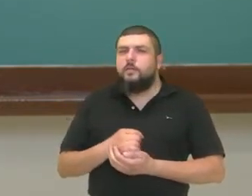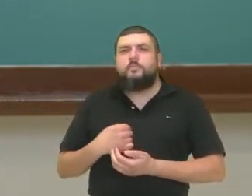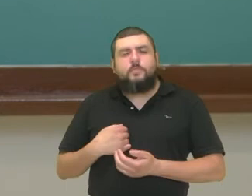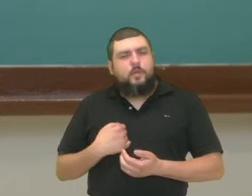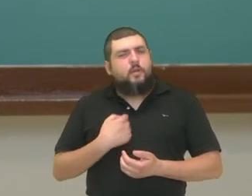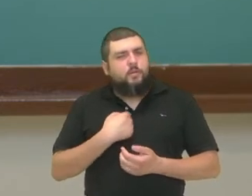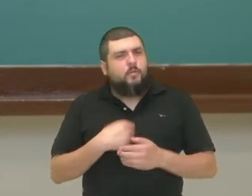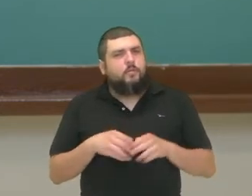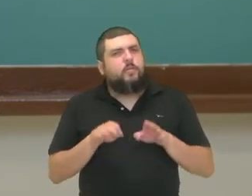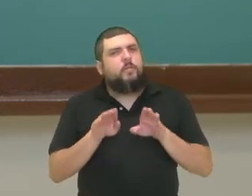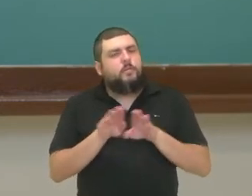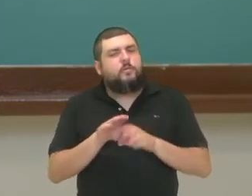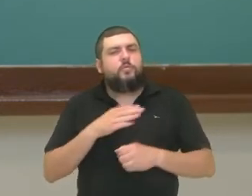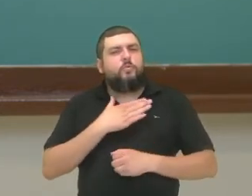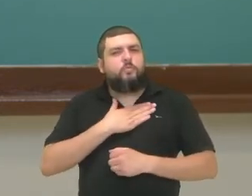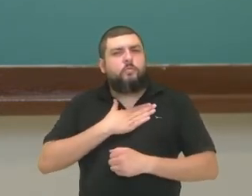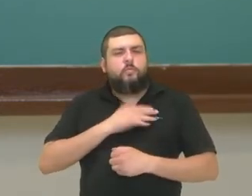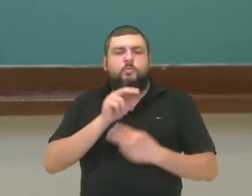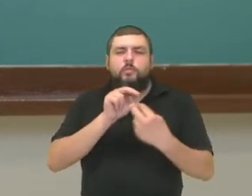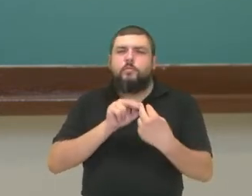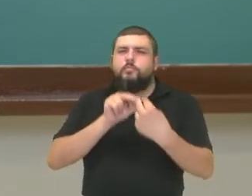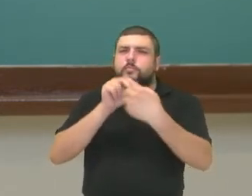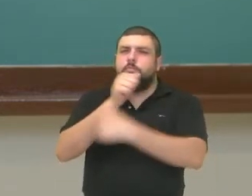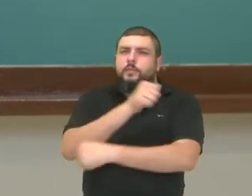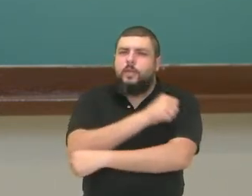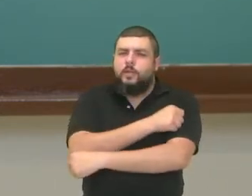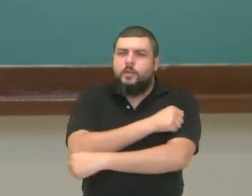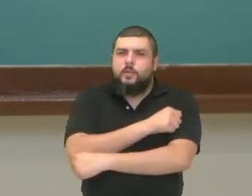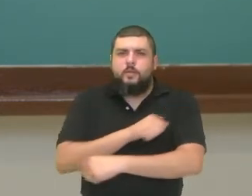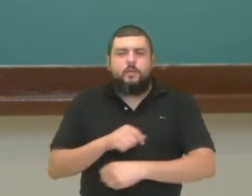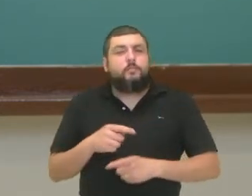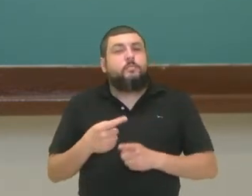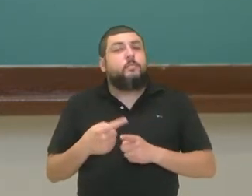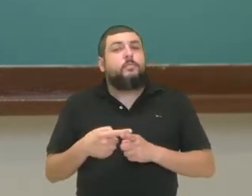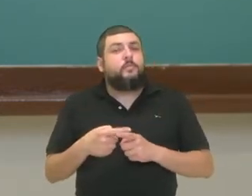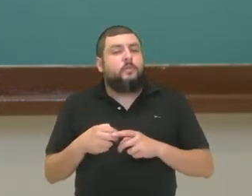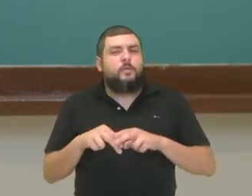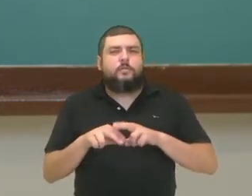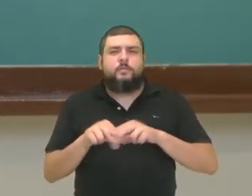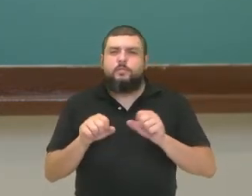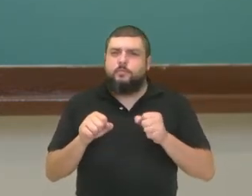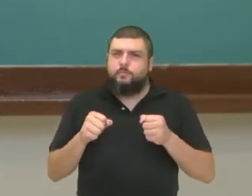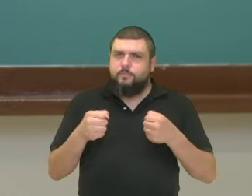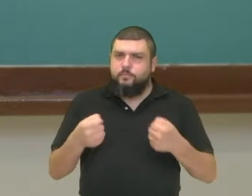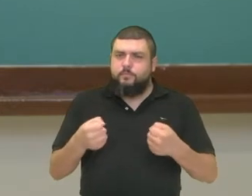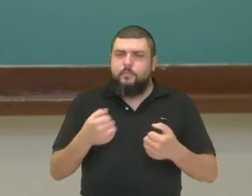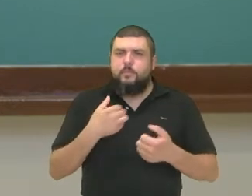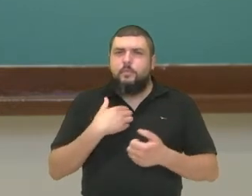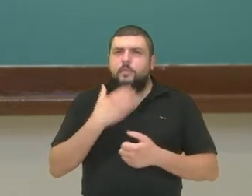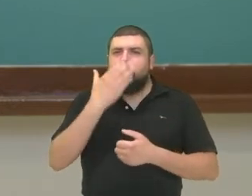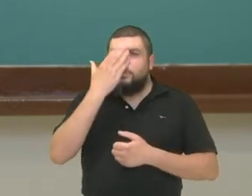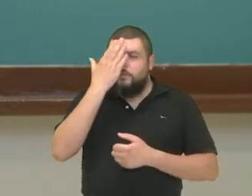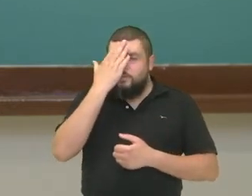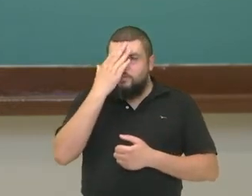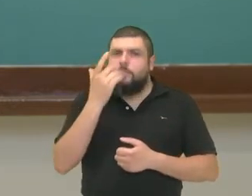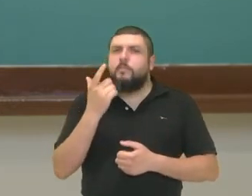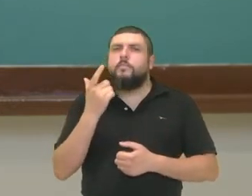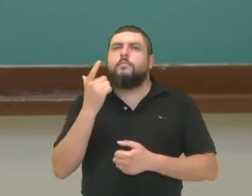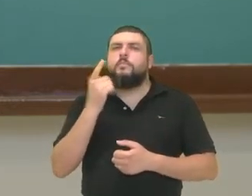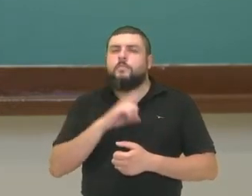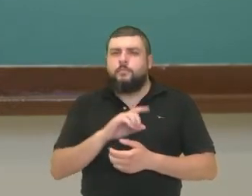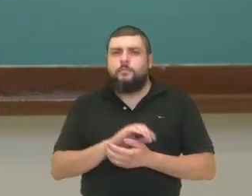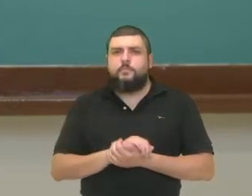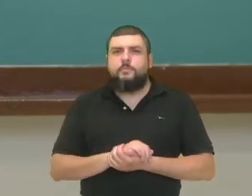de tê-lo como aluno. Por quê? Porque você é muito aplicado. Eu tenho certeza que você acertou esta